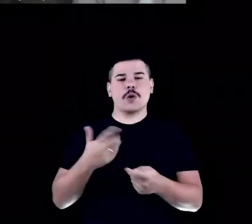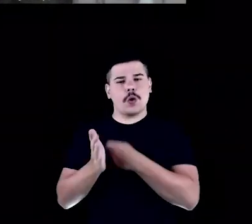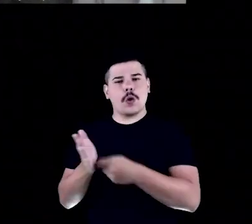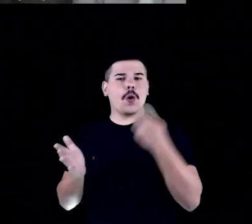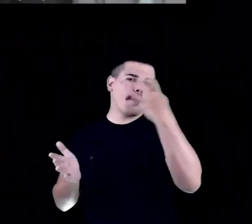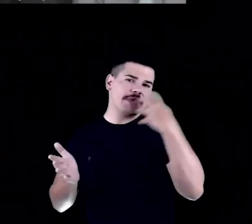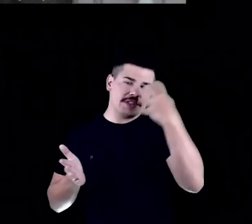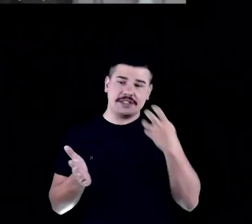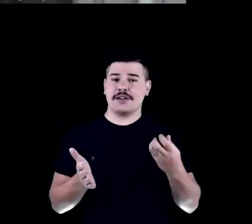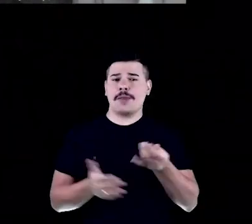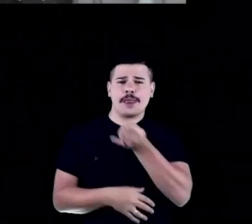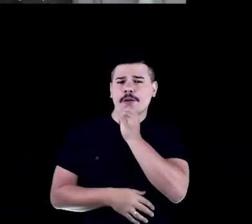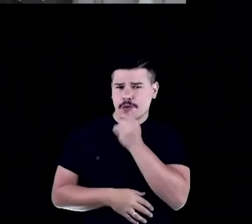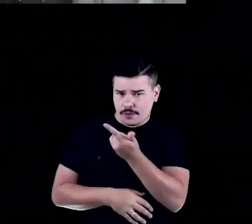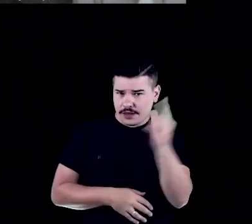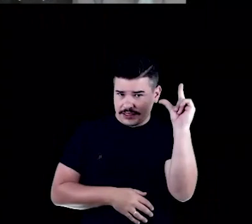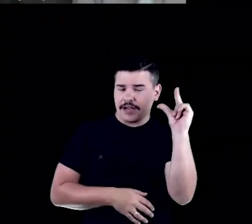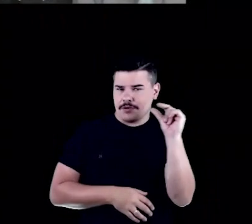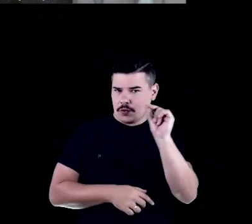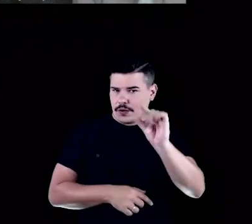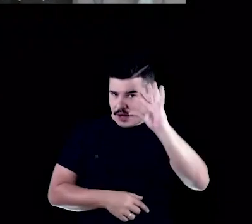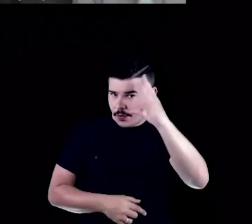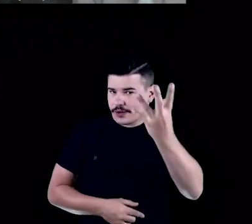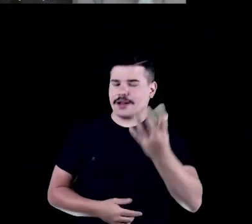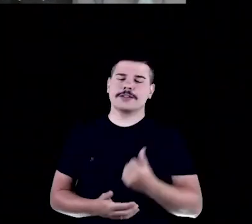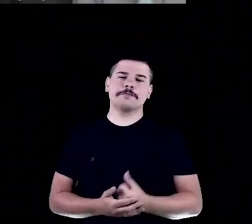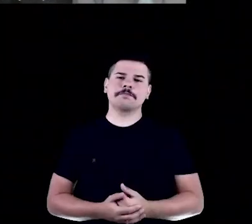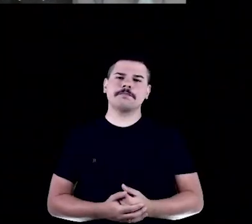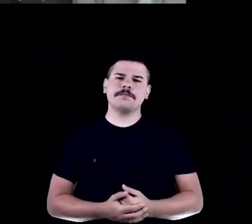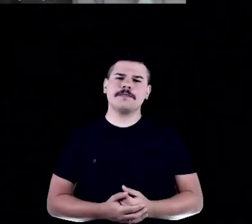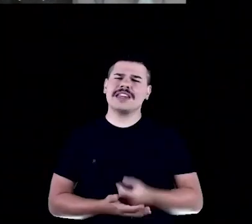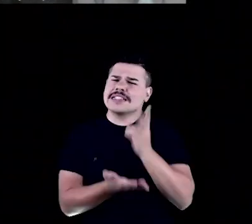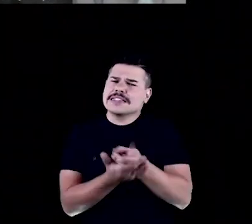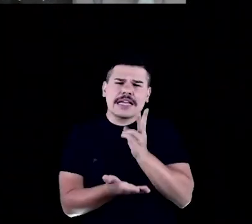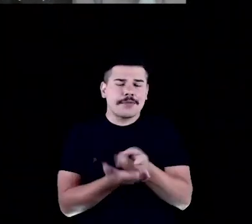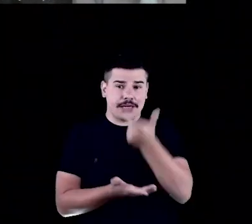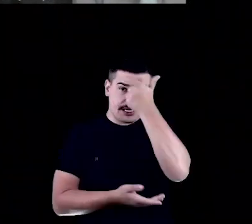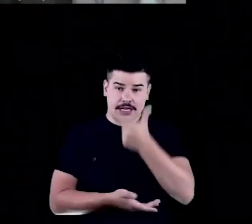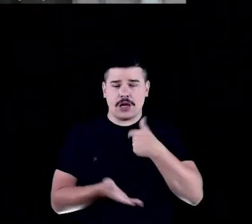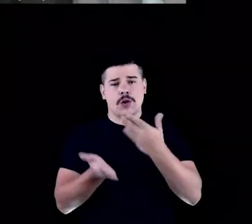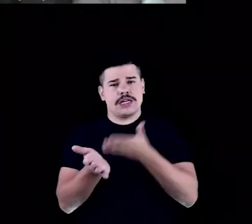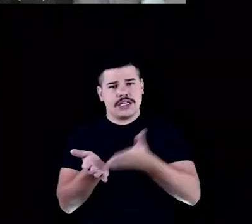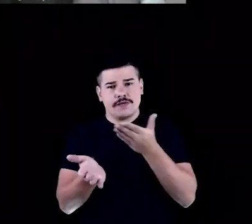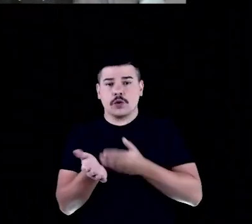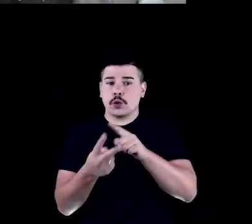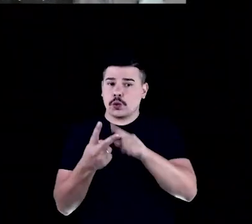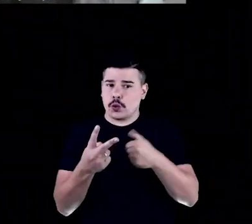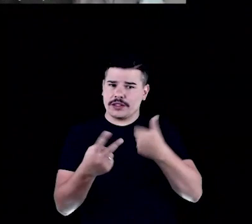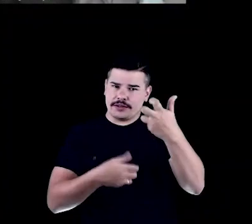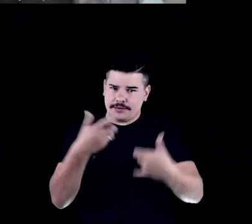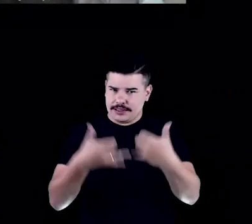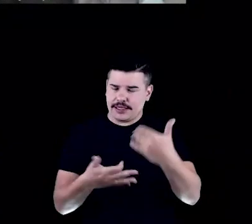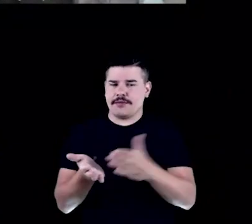romancista, enquanto escritor, né? Eu vou citar um exemplo em que isso acontece. Em todos os meus, nos meus 2 livros,